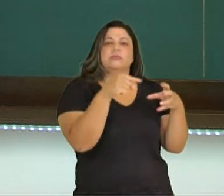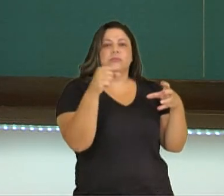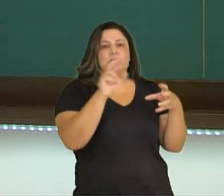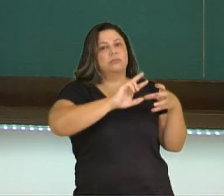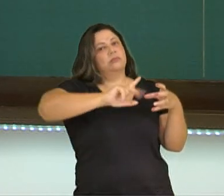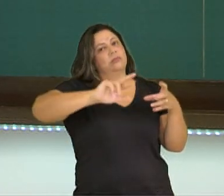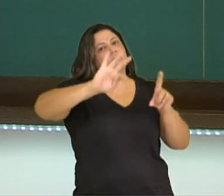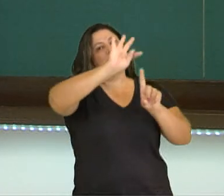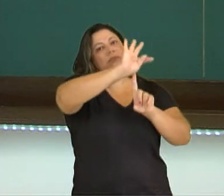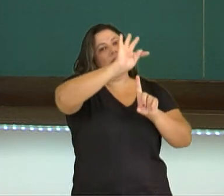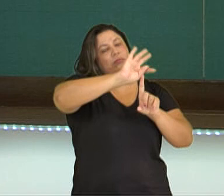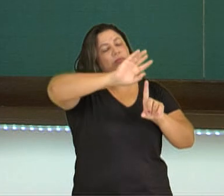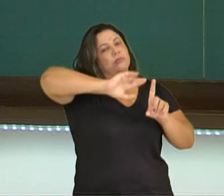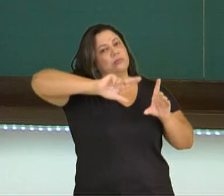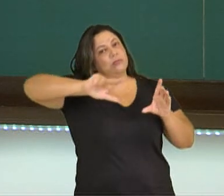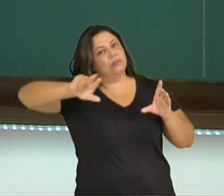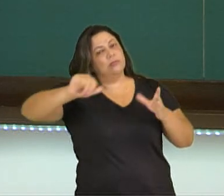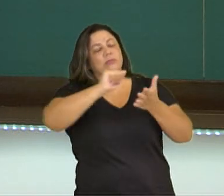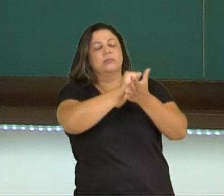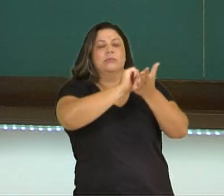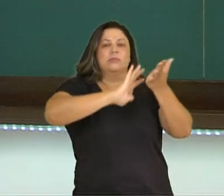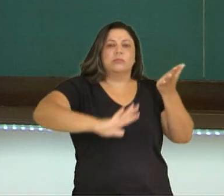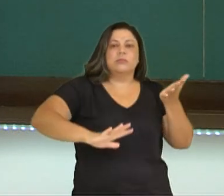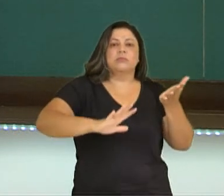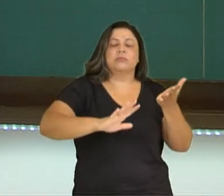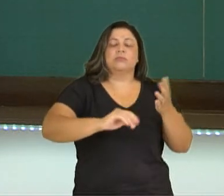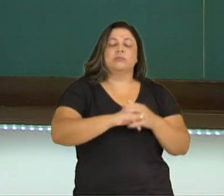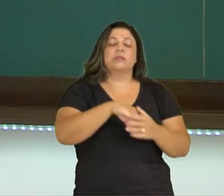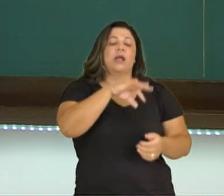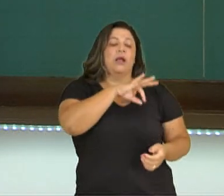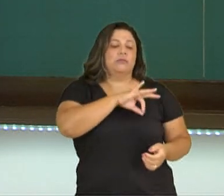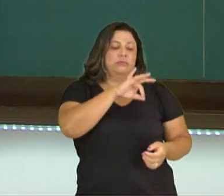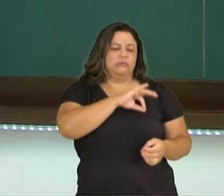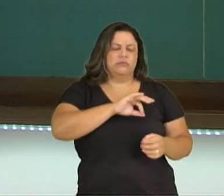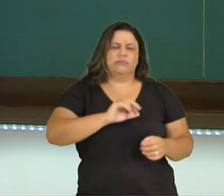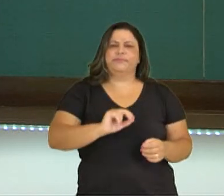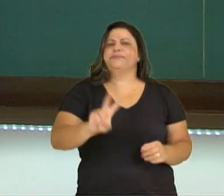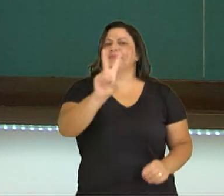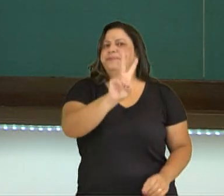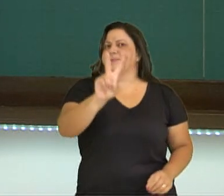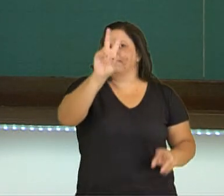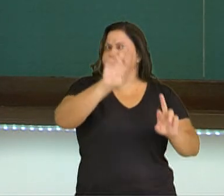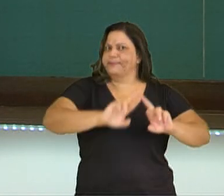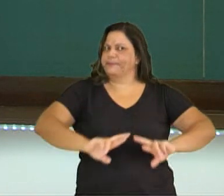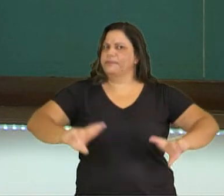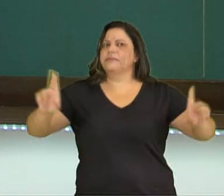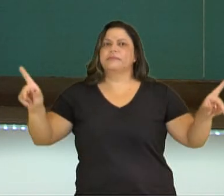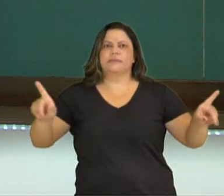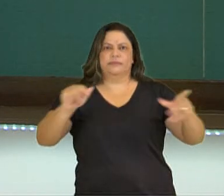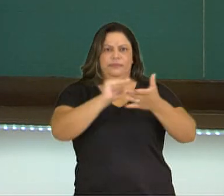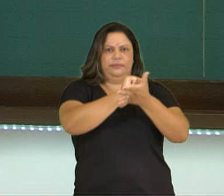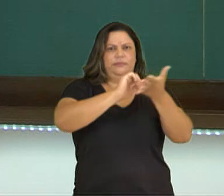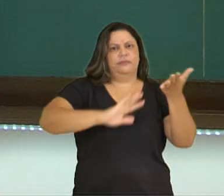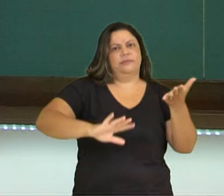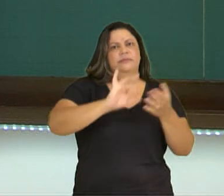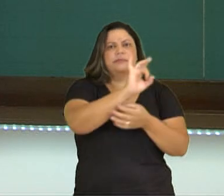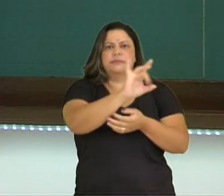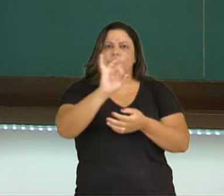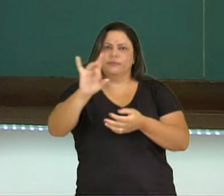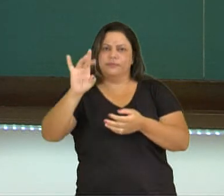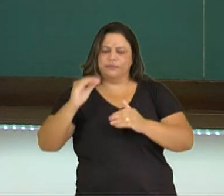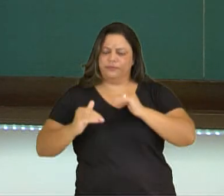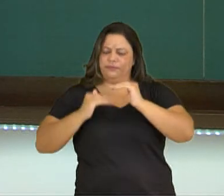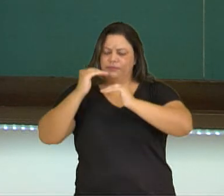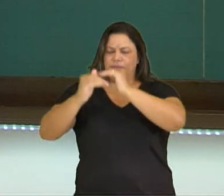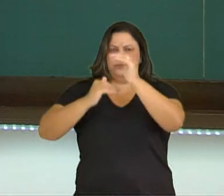tipos de atividades e as pessoas recebem valores diferentes para essas atividades que cada um desenvolve. Alguns recebem